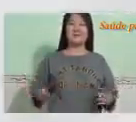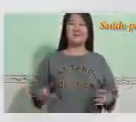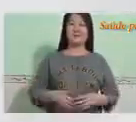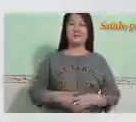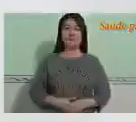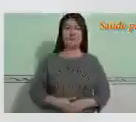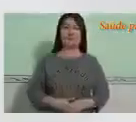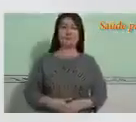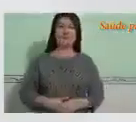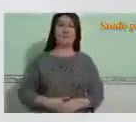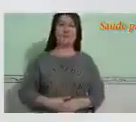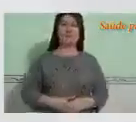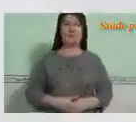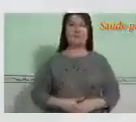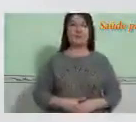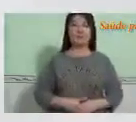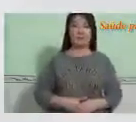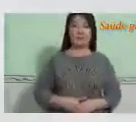parto.